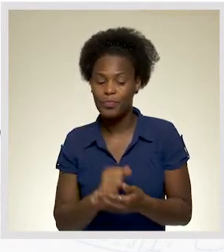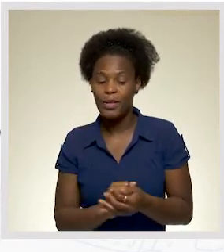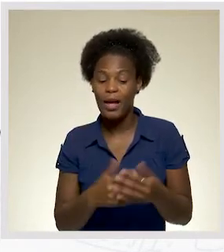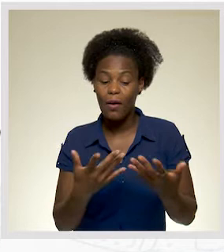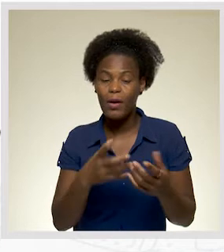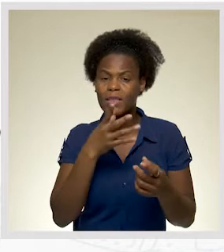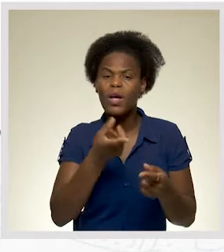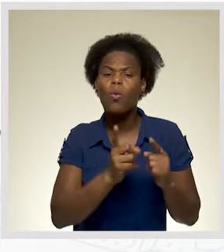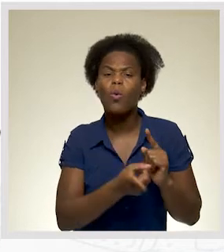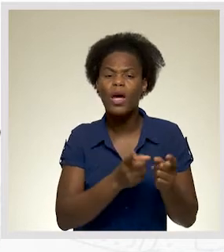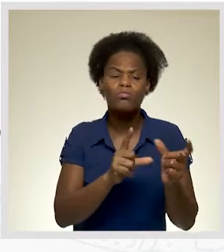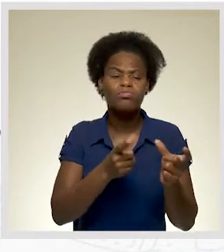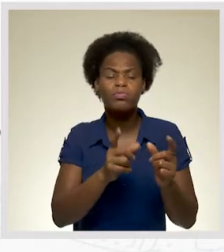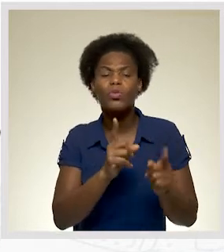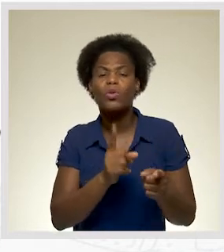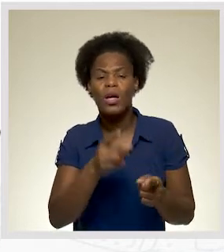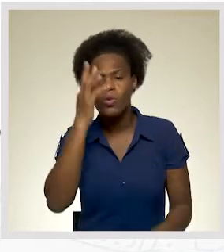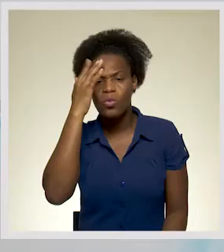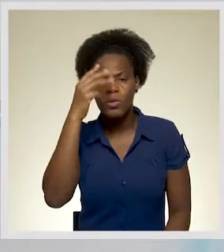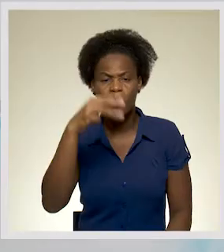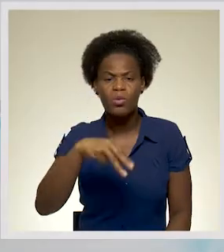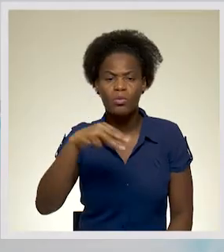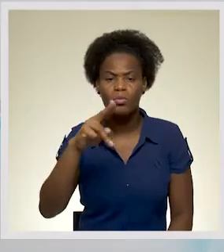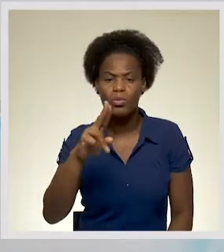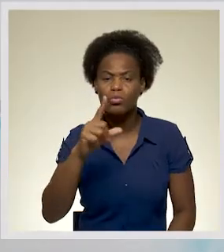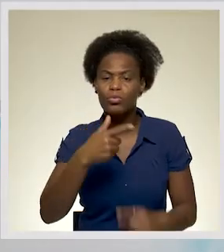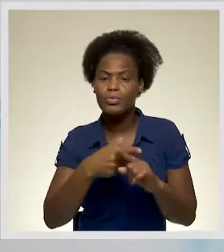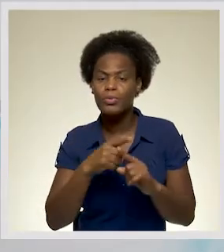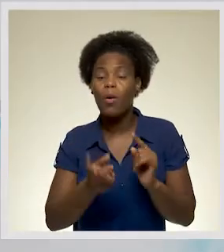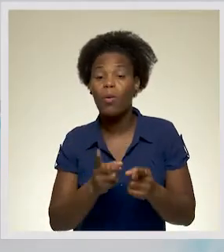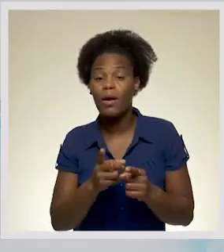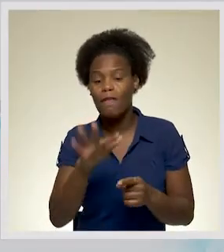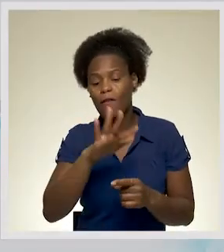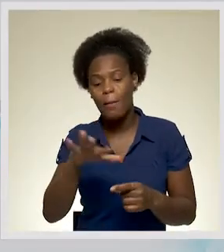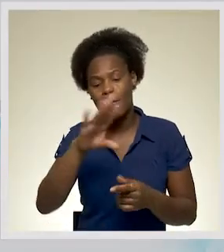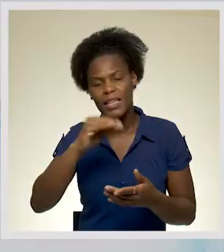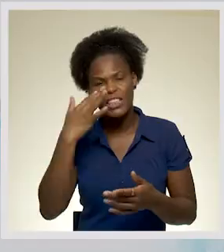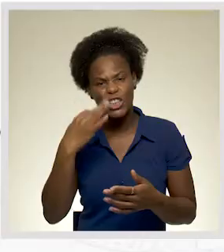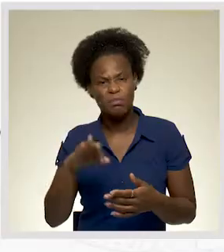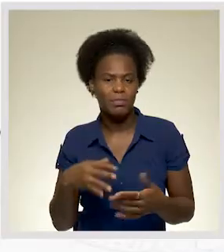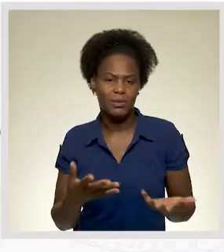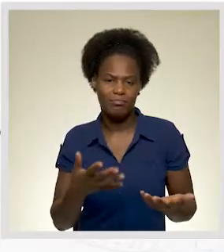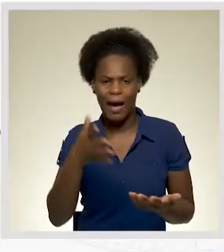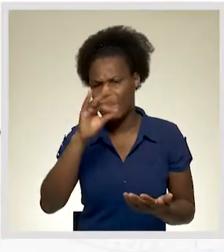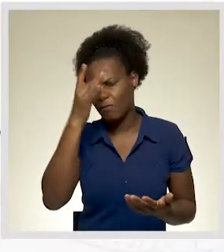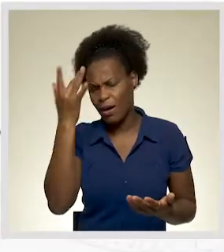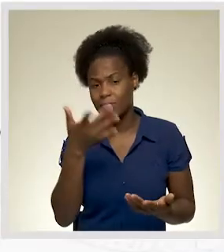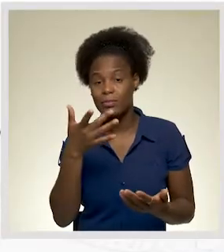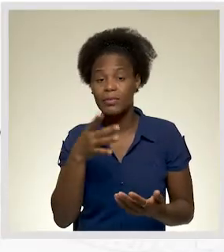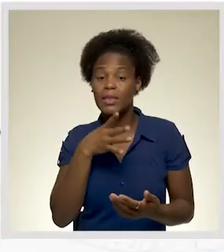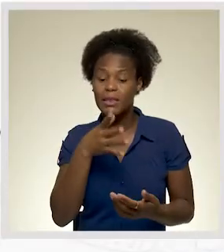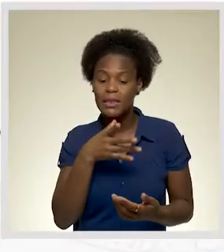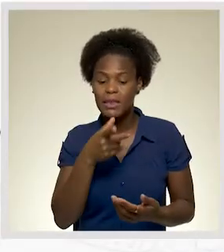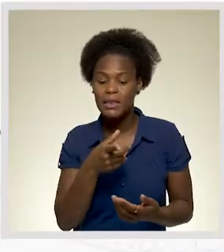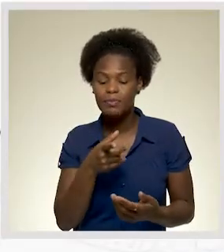O que nos diz o número multiplicativo? De uma forma mais simples possível, indicam a quantidade